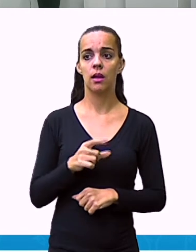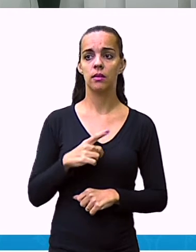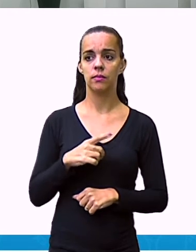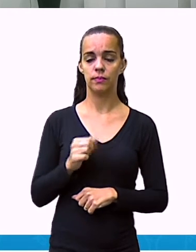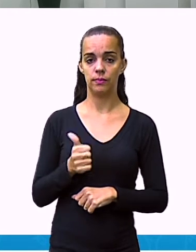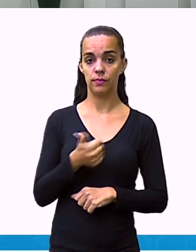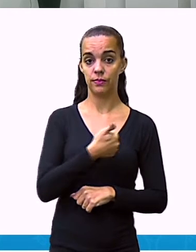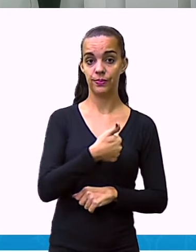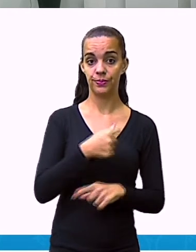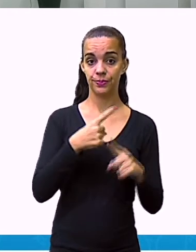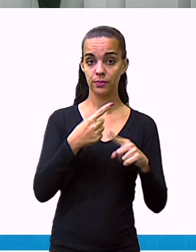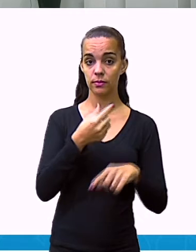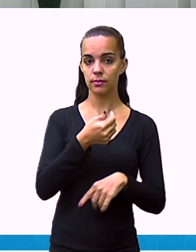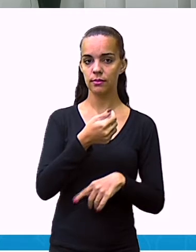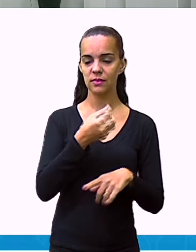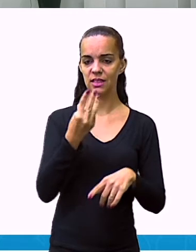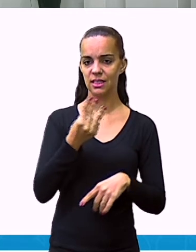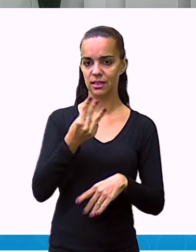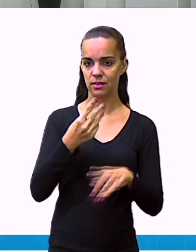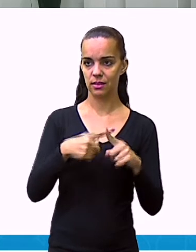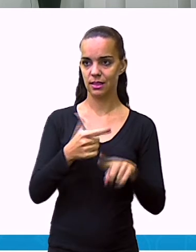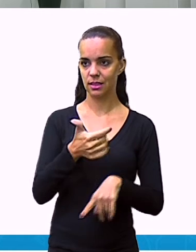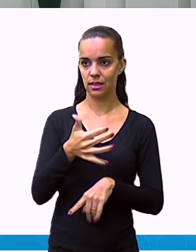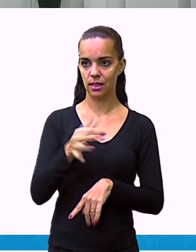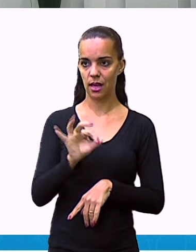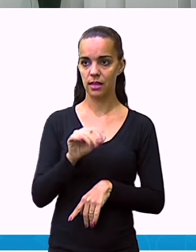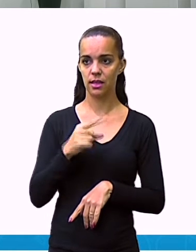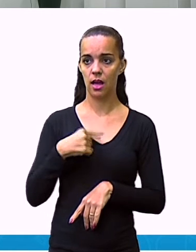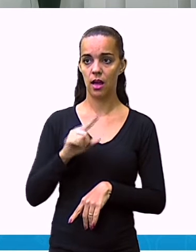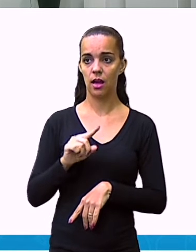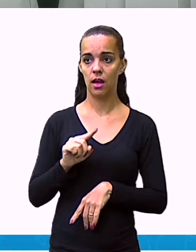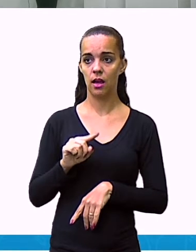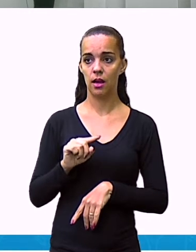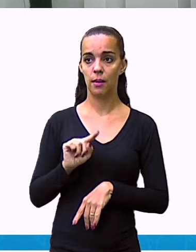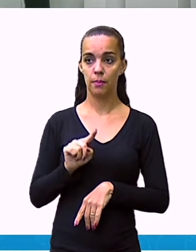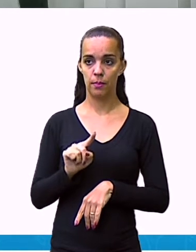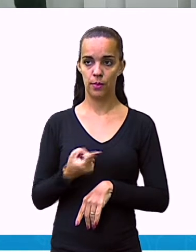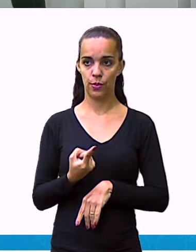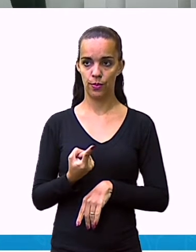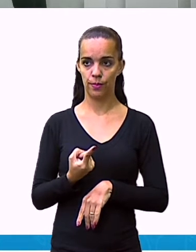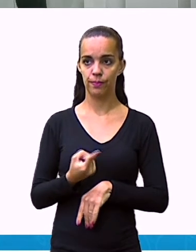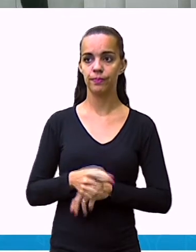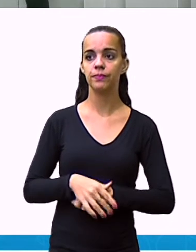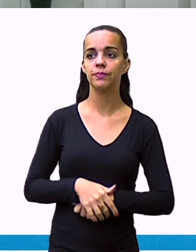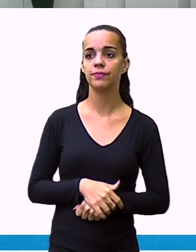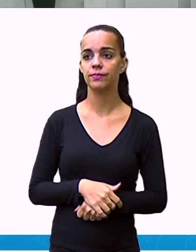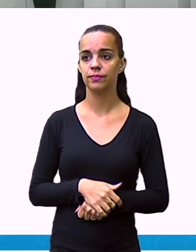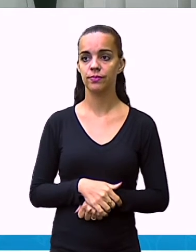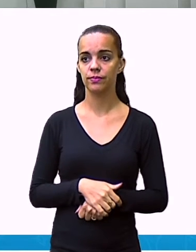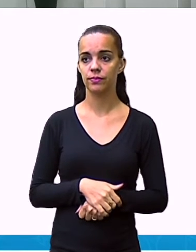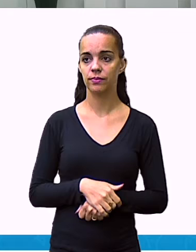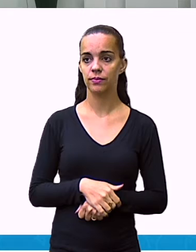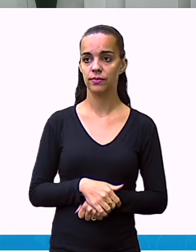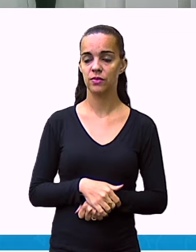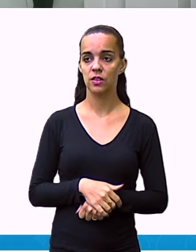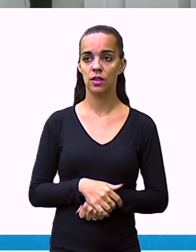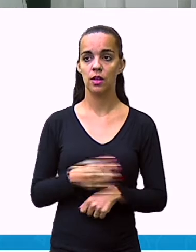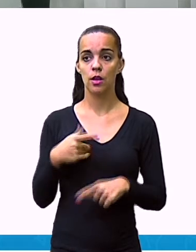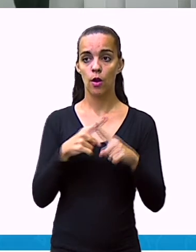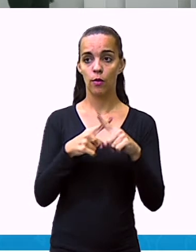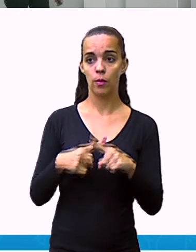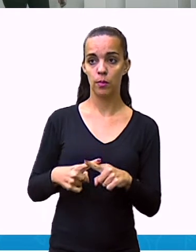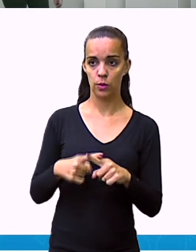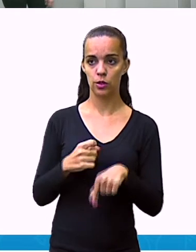três zeros estão aqui colocar aqui mil né então eu vou multiplicar